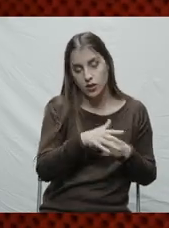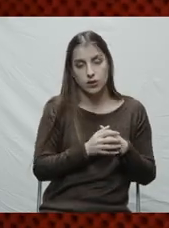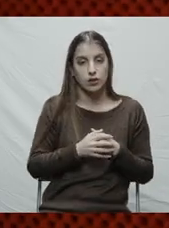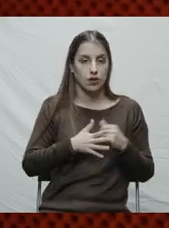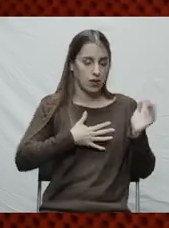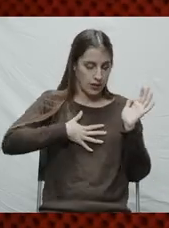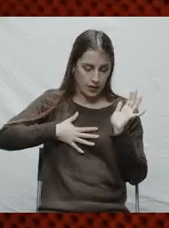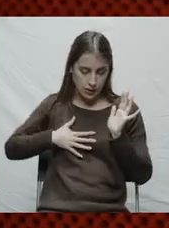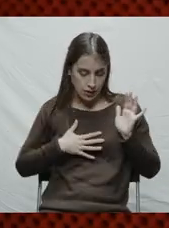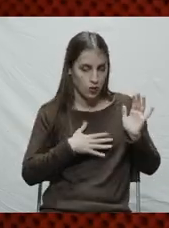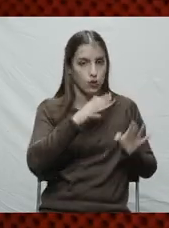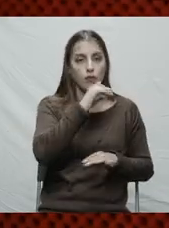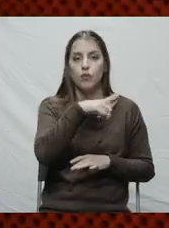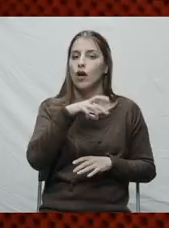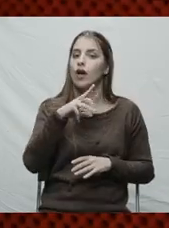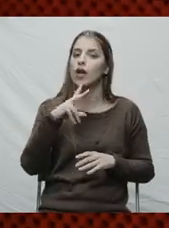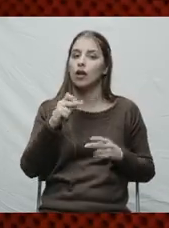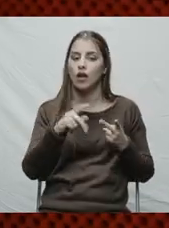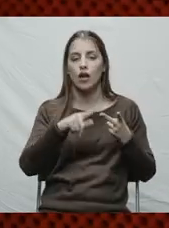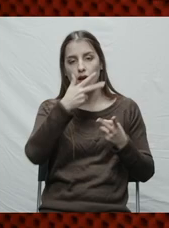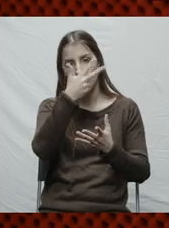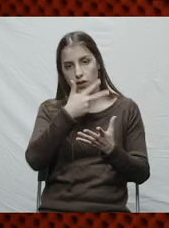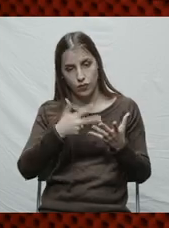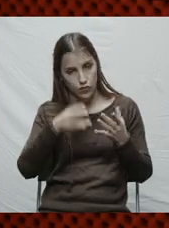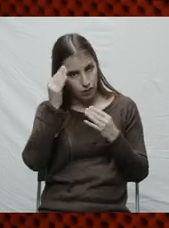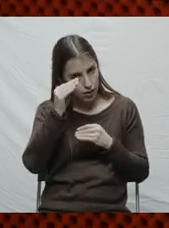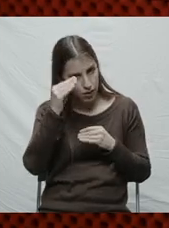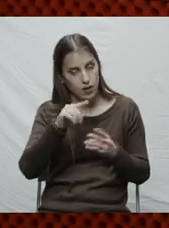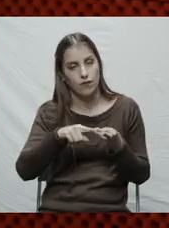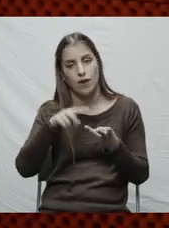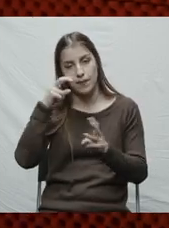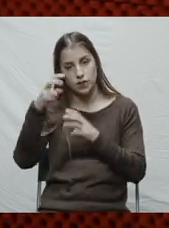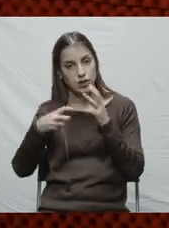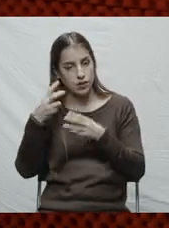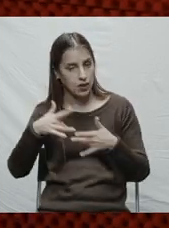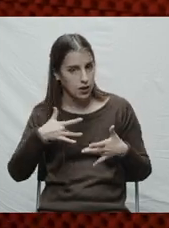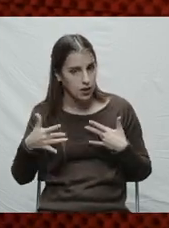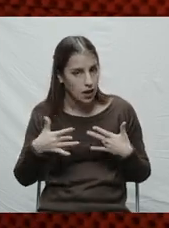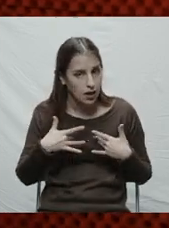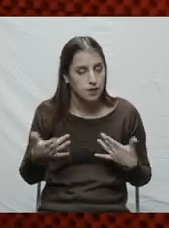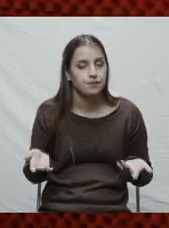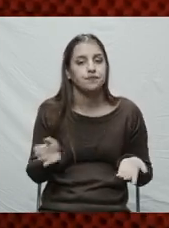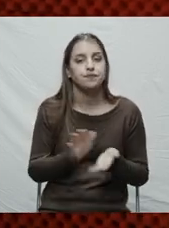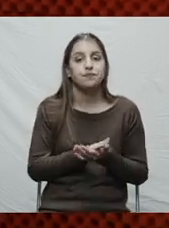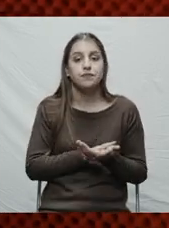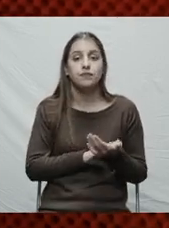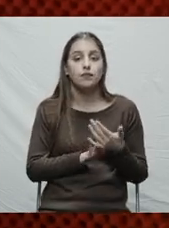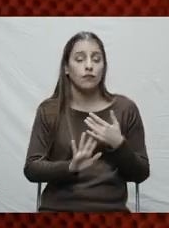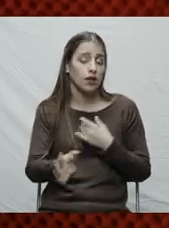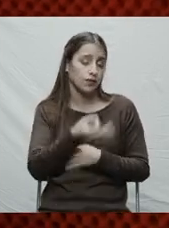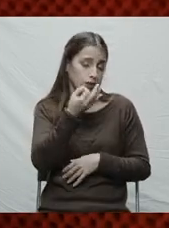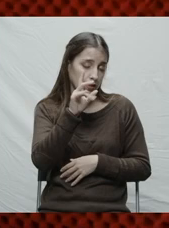dança contemporânea, que são as artes formativas, pesquisa teatral, o que for. E falando também desta ideia de uma